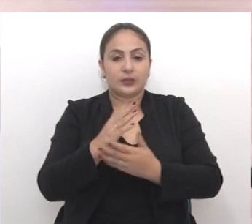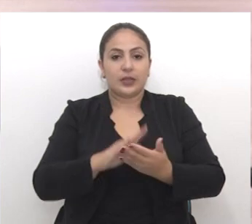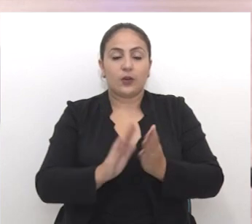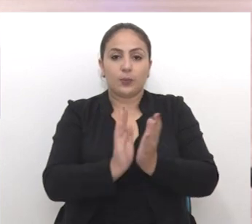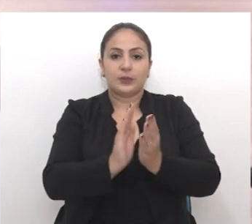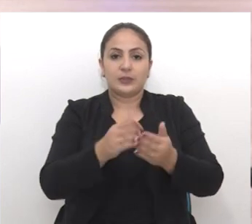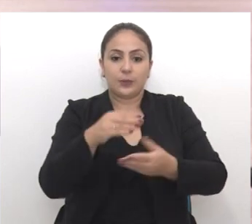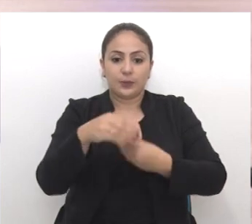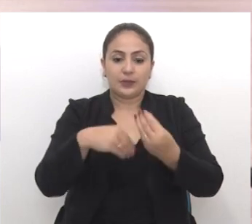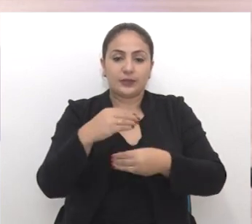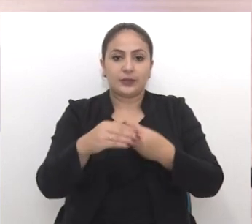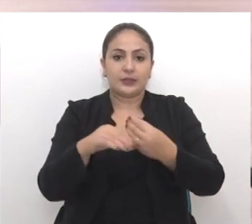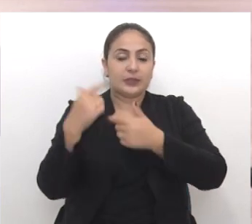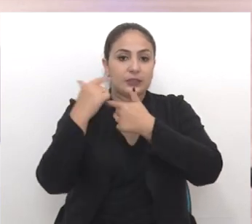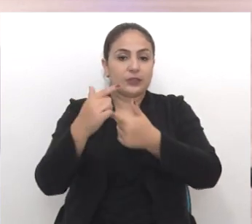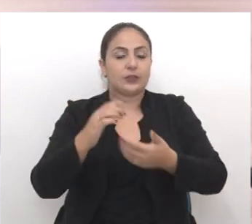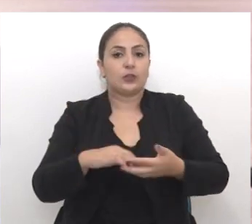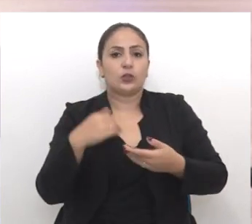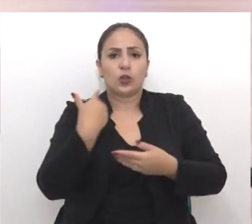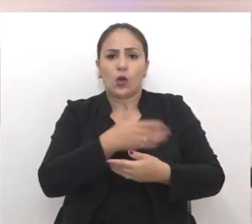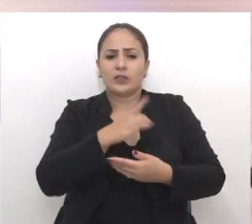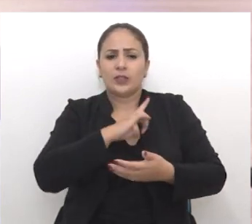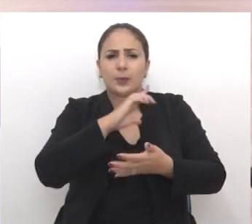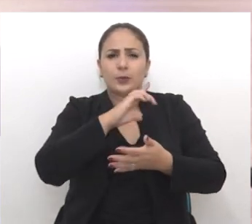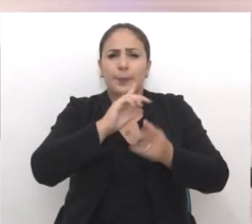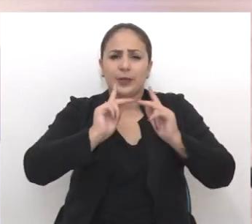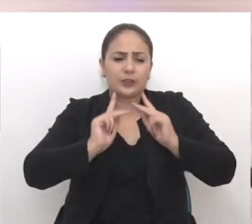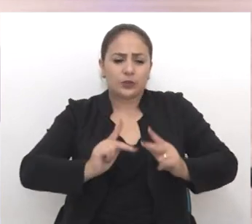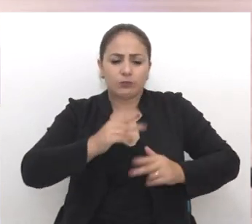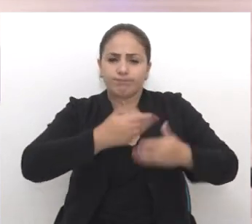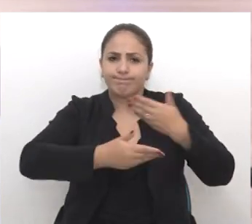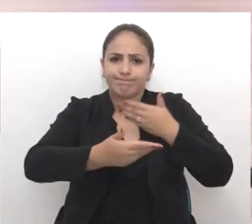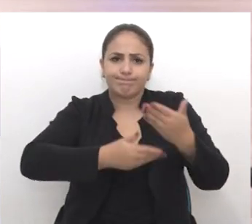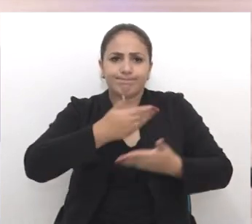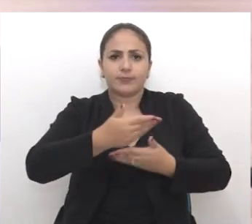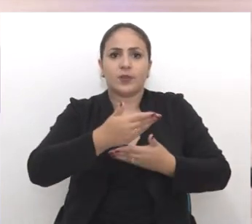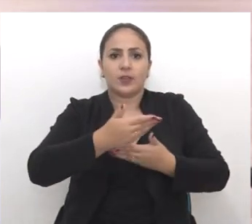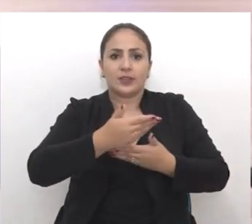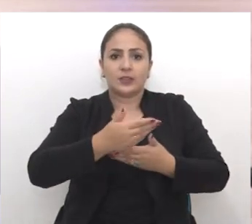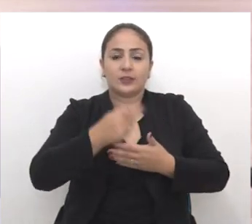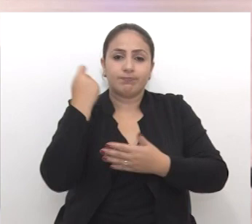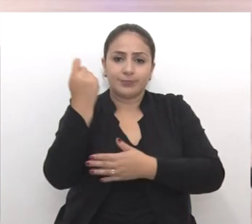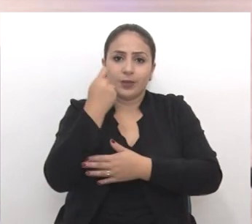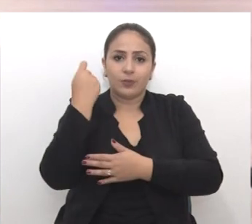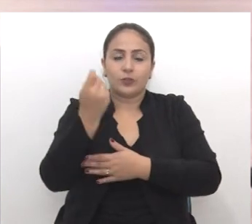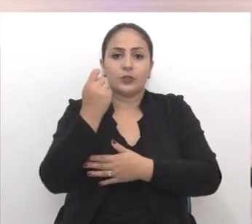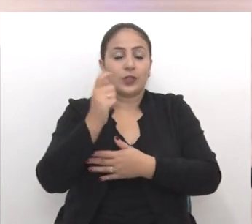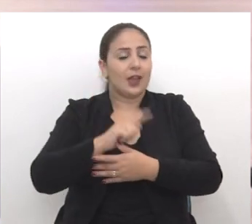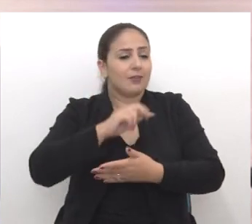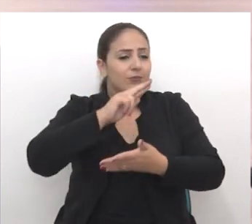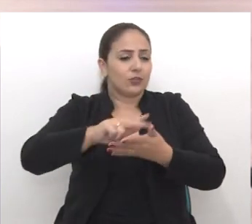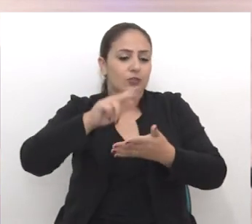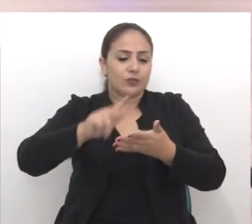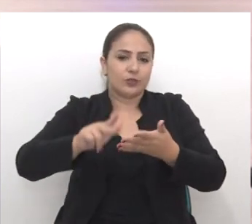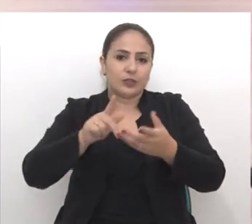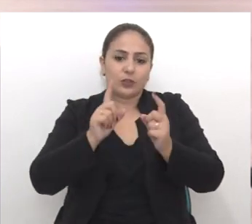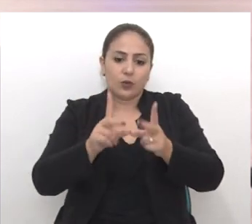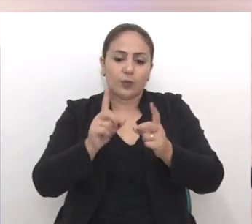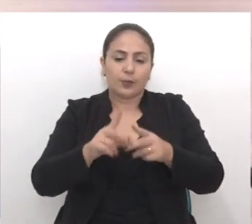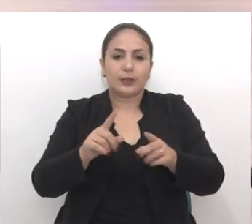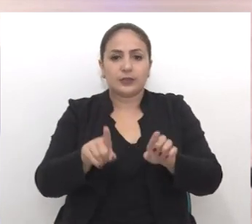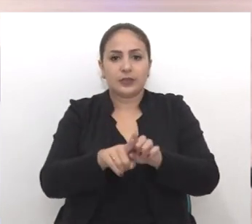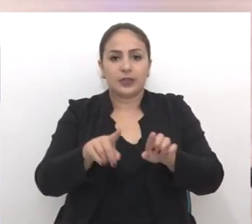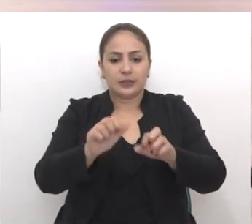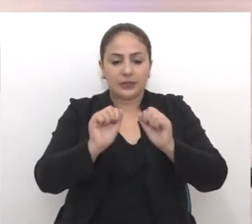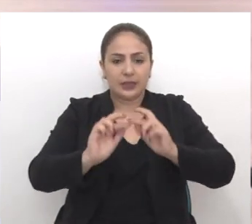aqui domadores, ferradores, guasqueiros, correarias. Então é um vasto comércio que envolve ao redor